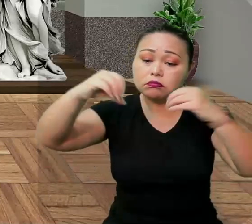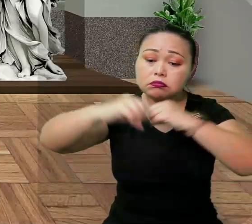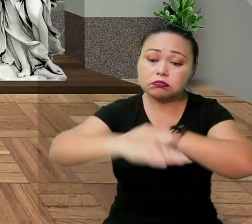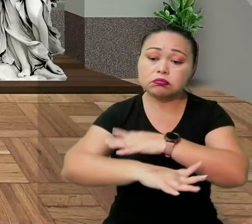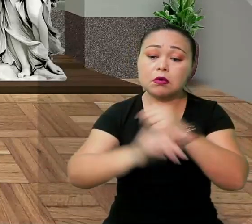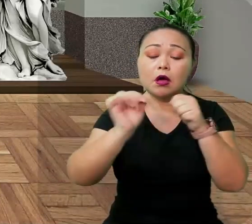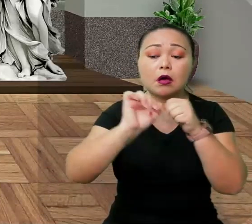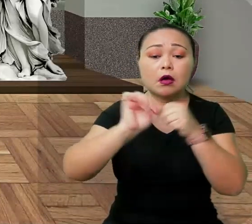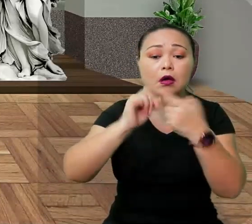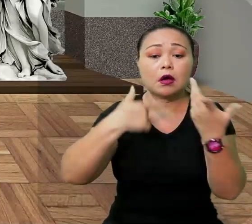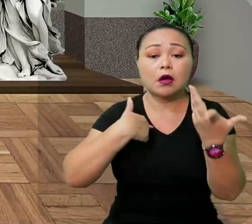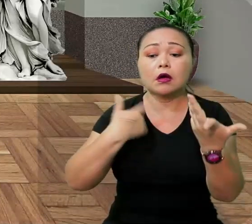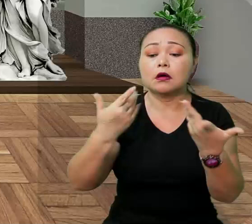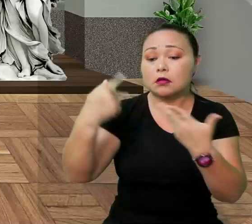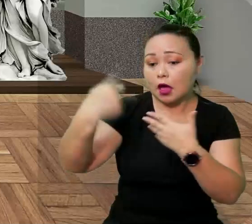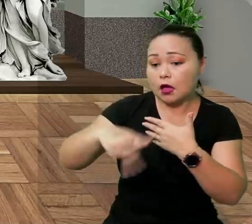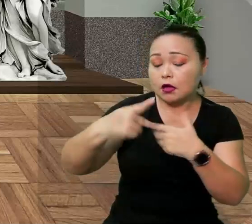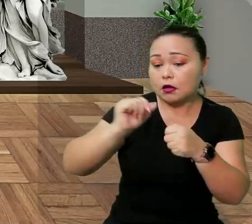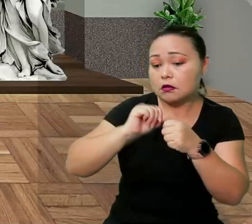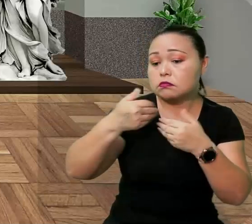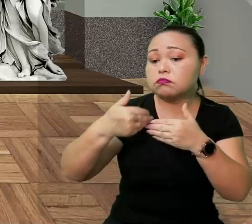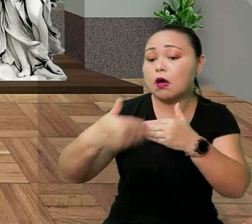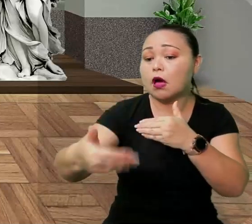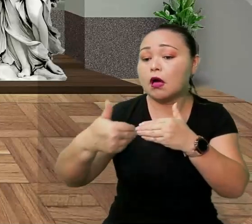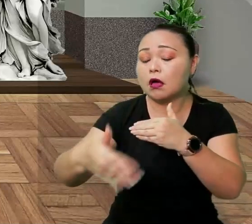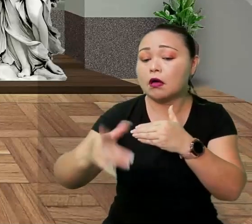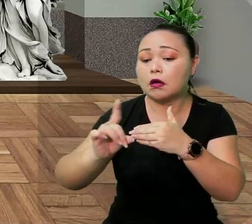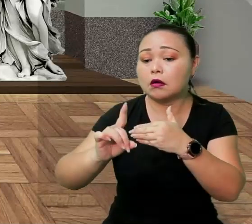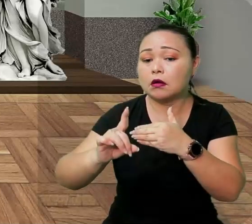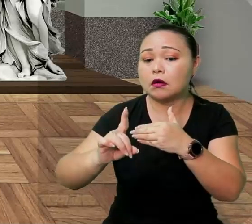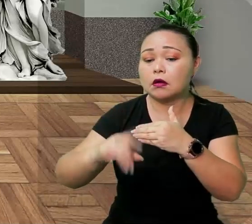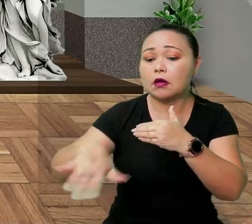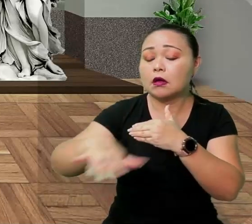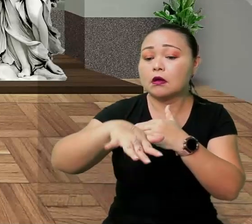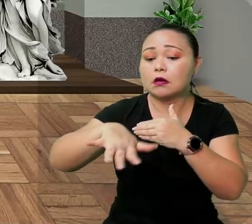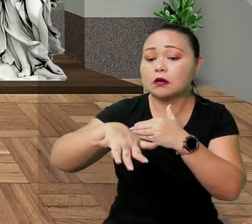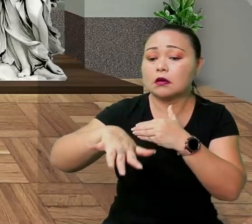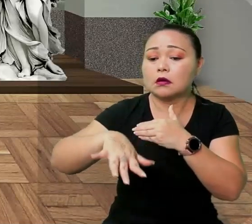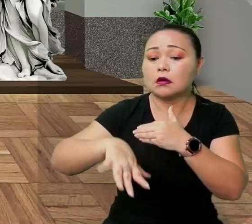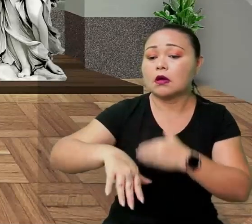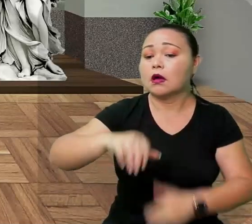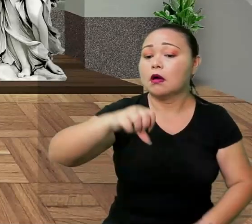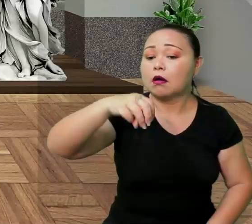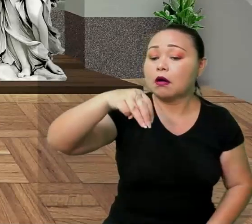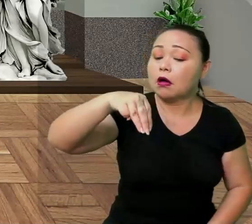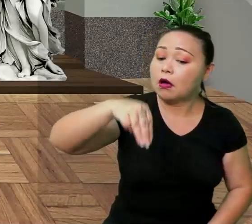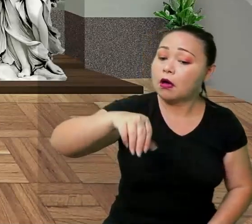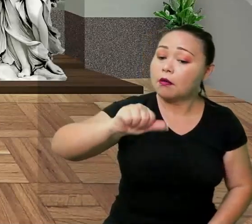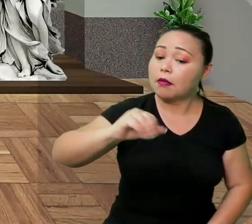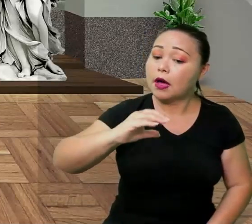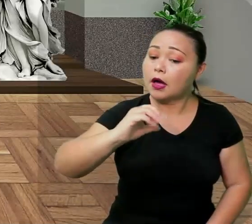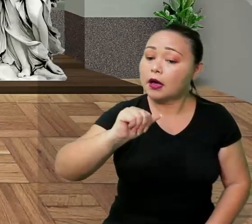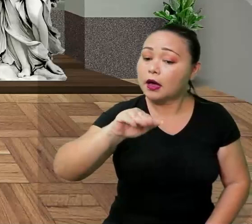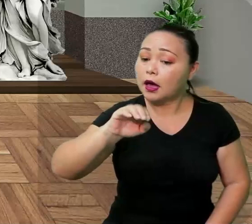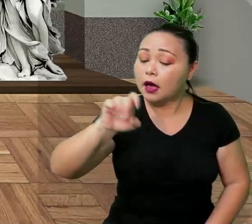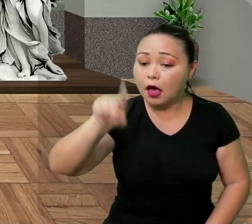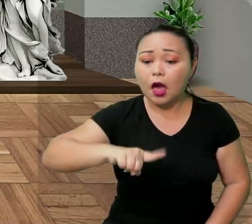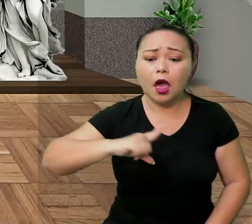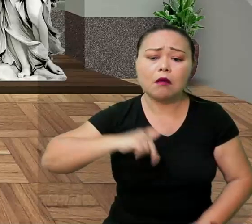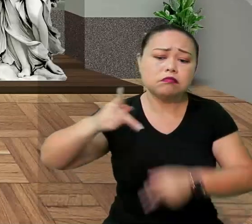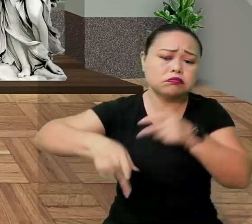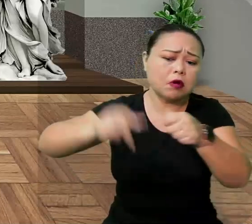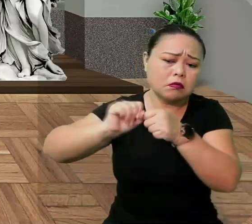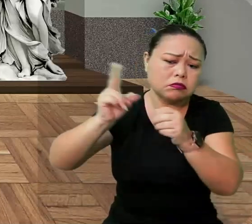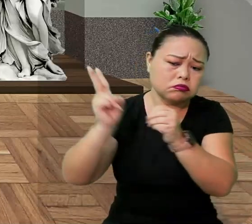nossos, os goitacazes ali do campo ali da região de Macaé, no Rio de Janeiro. São várias